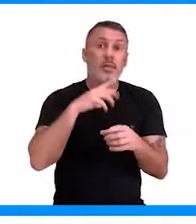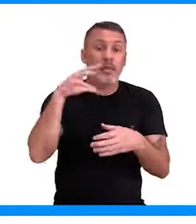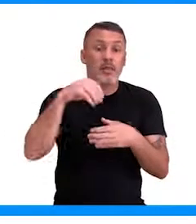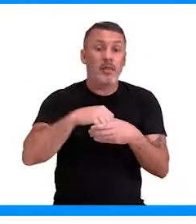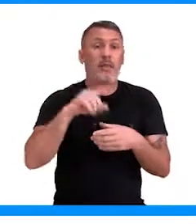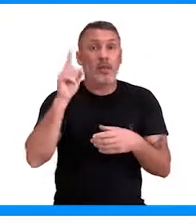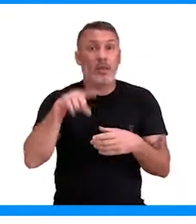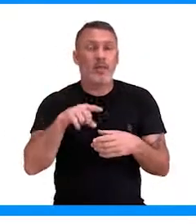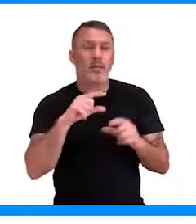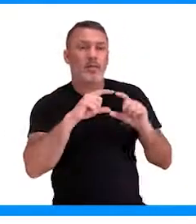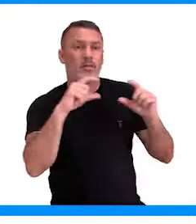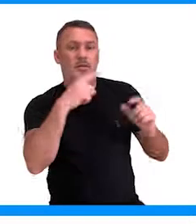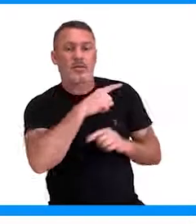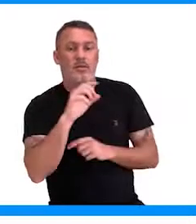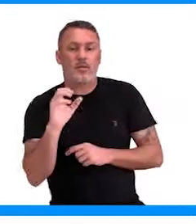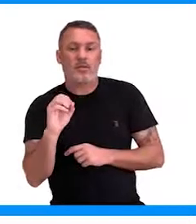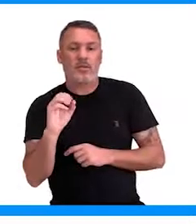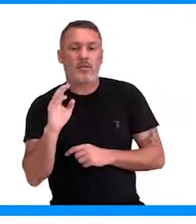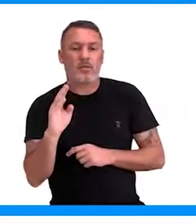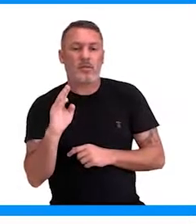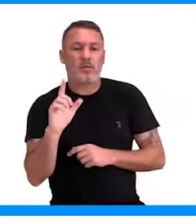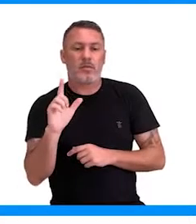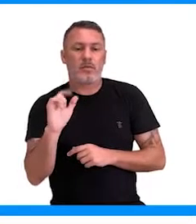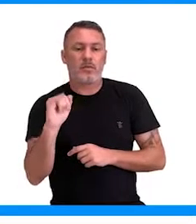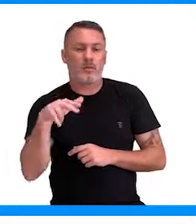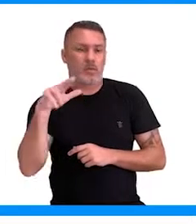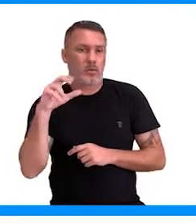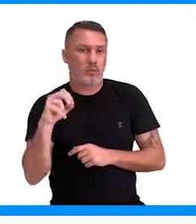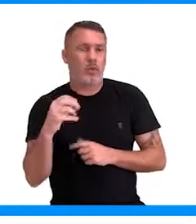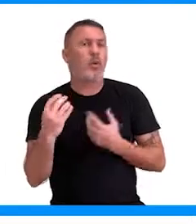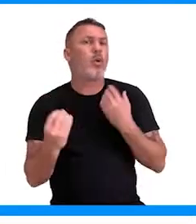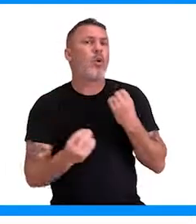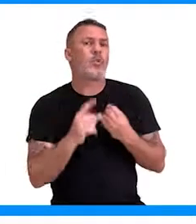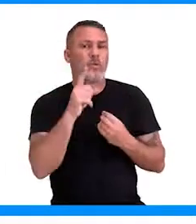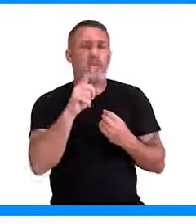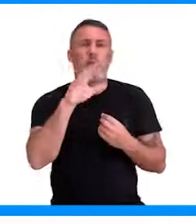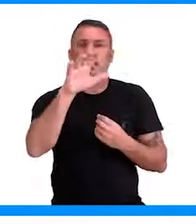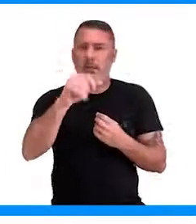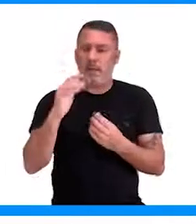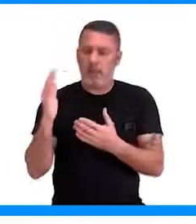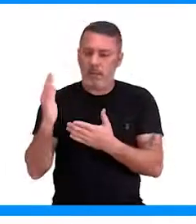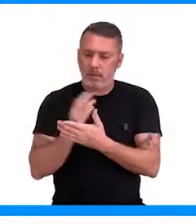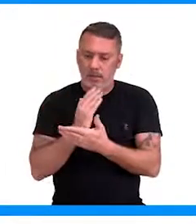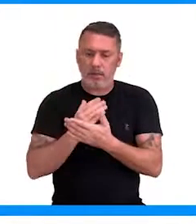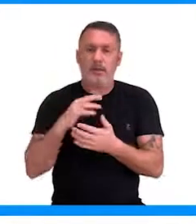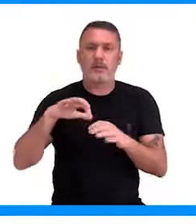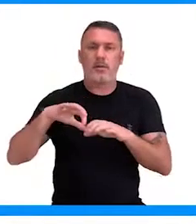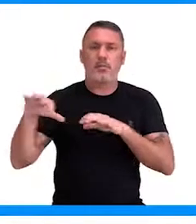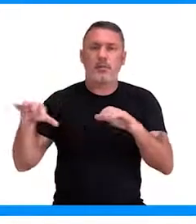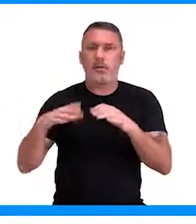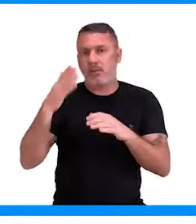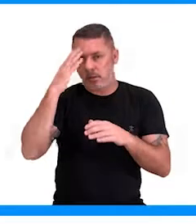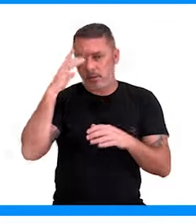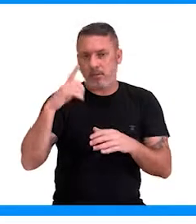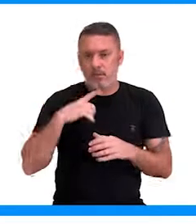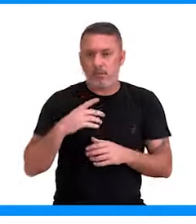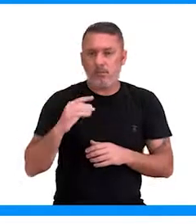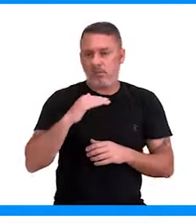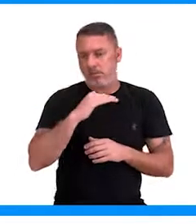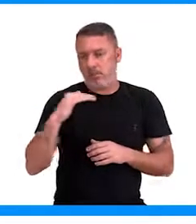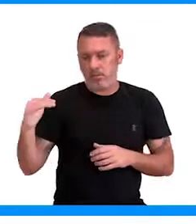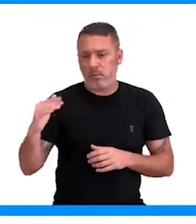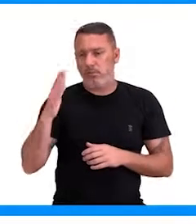oblíquo, então você vai pegar o seu caderno e já vai separar em horizontal